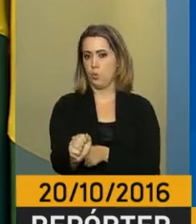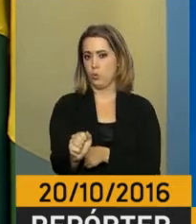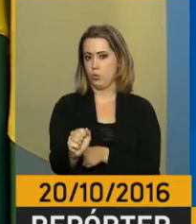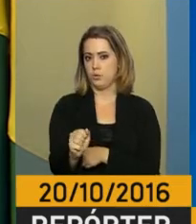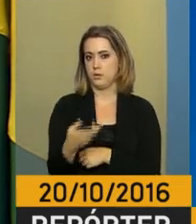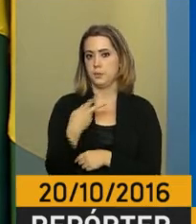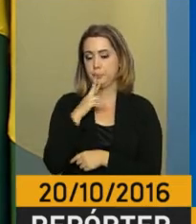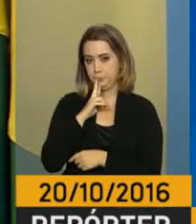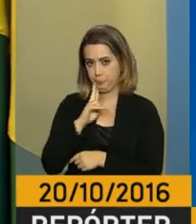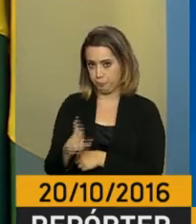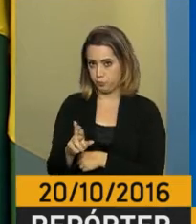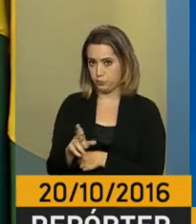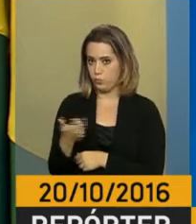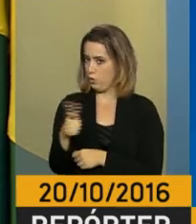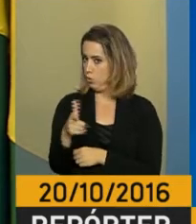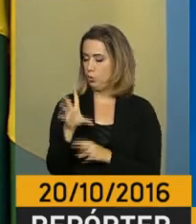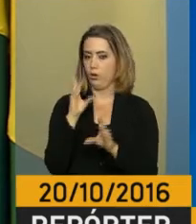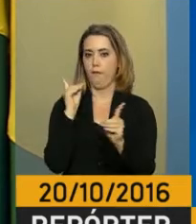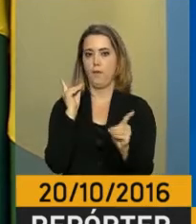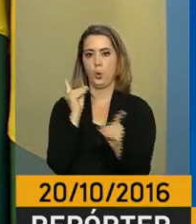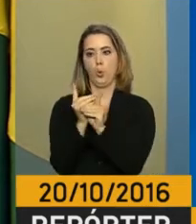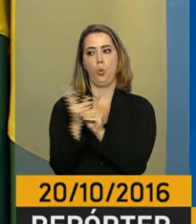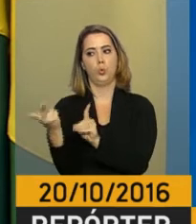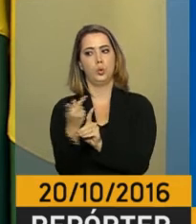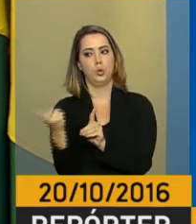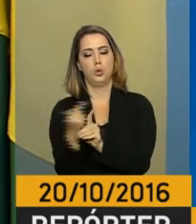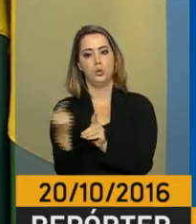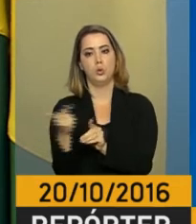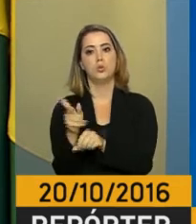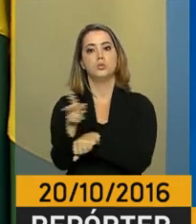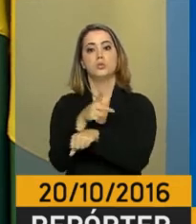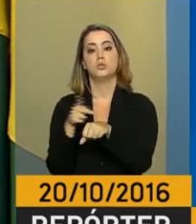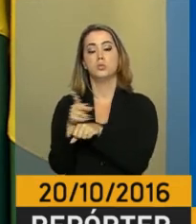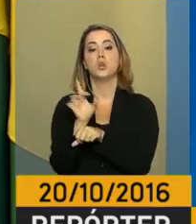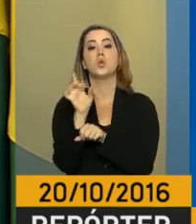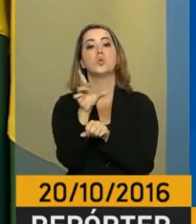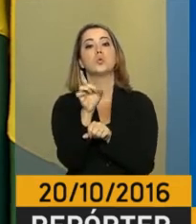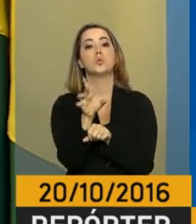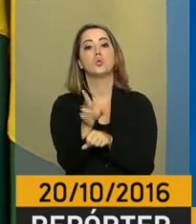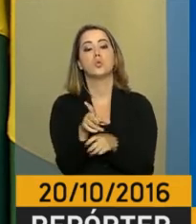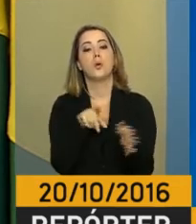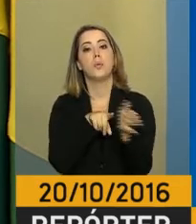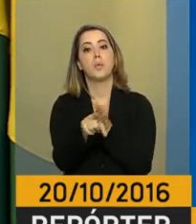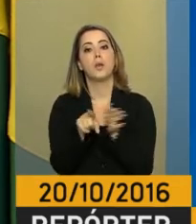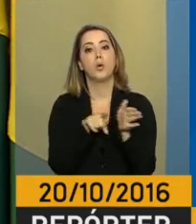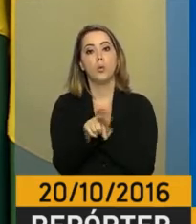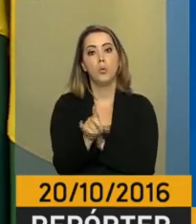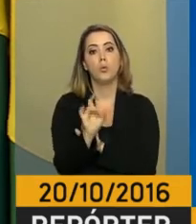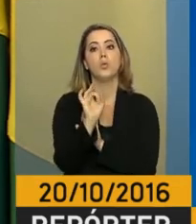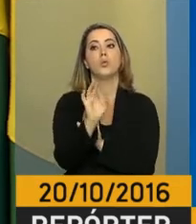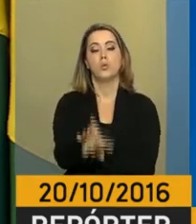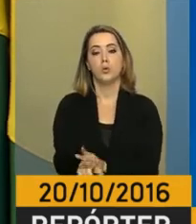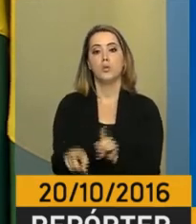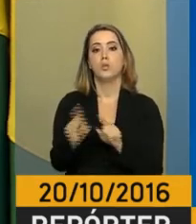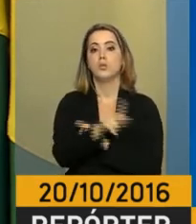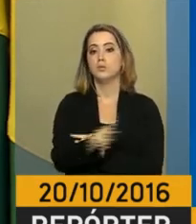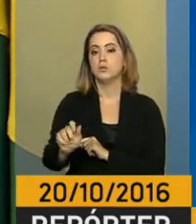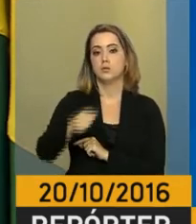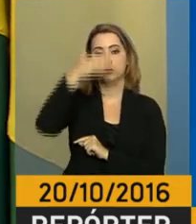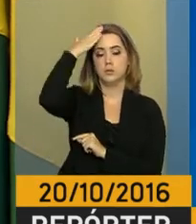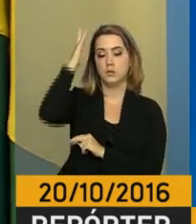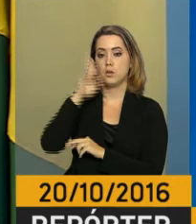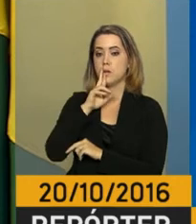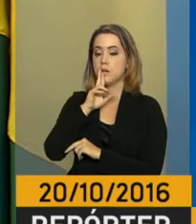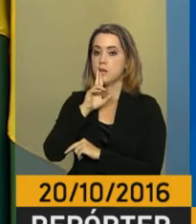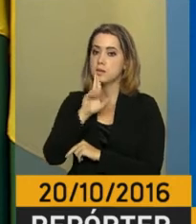encontro bilateral. Houve apenas uma pergunta que lhe foi dirigida e a qual o presidente Temer respondeu